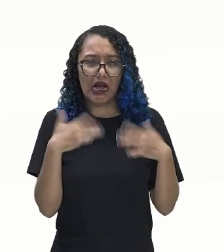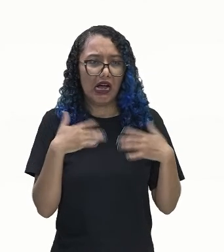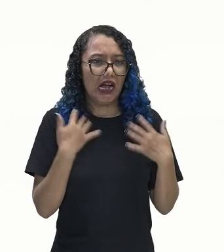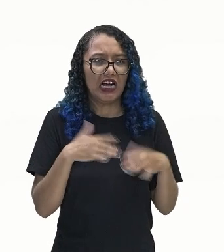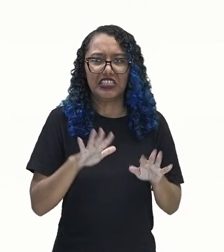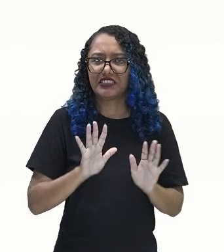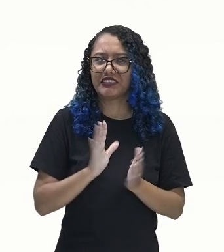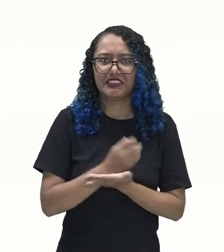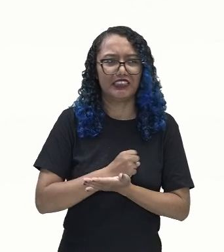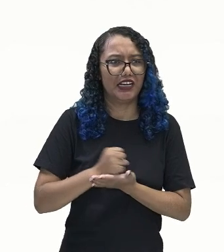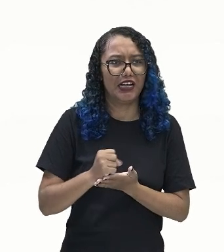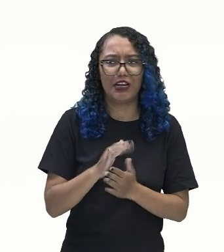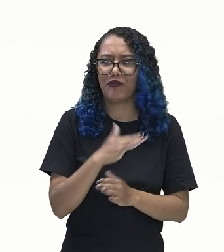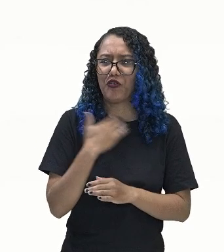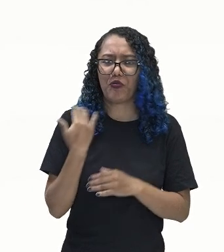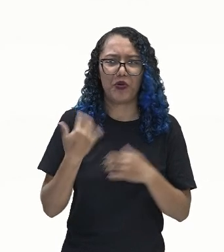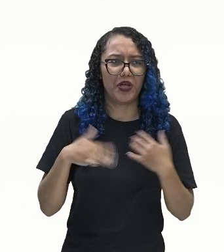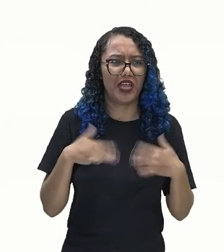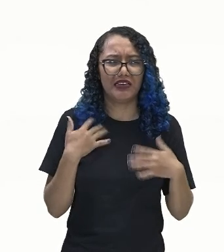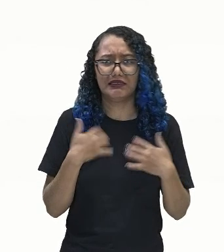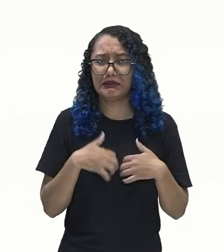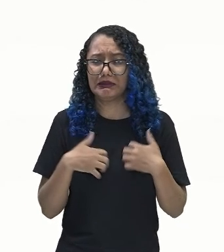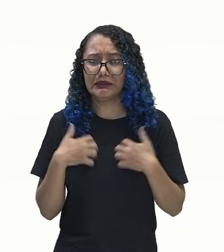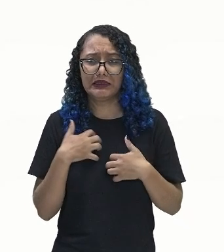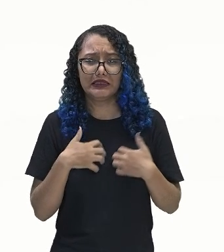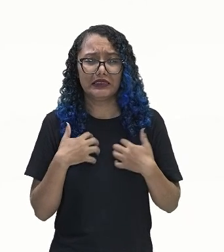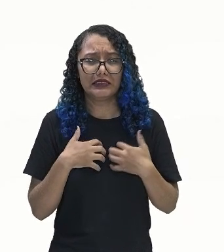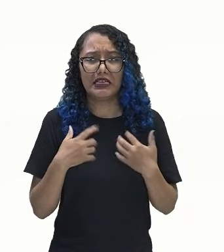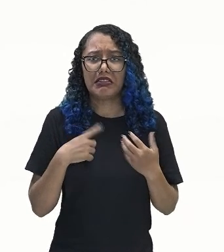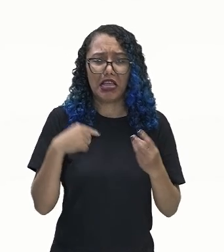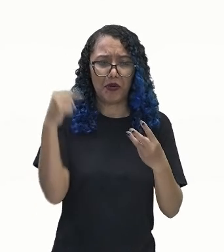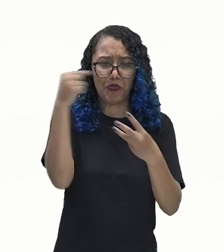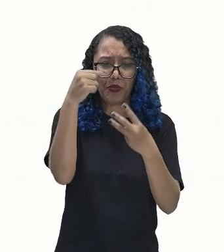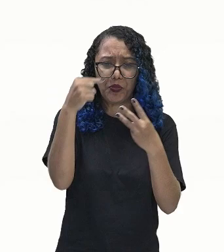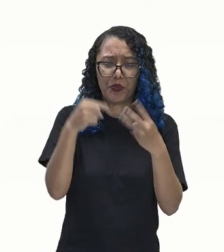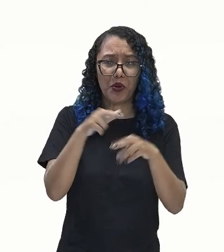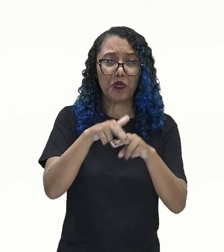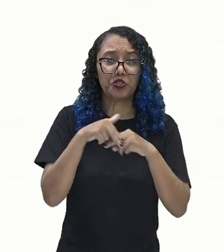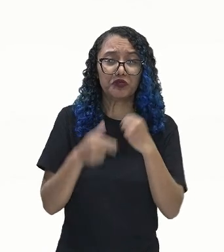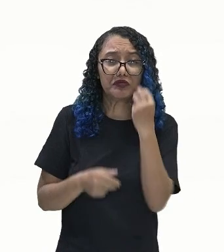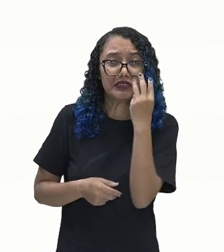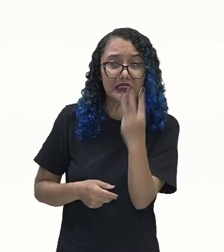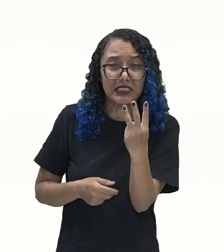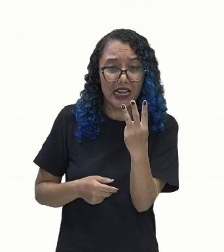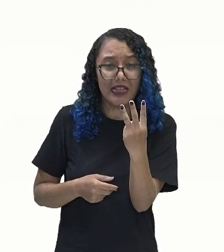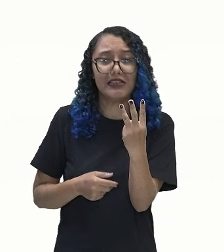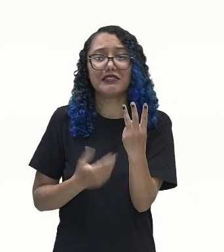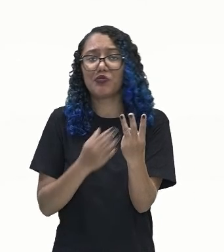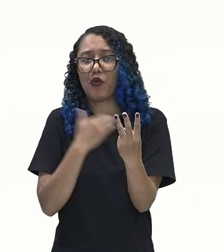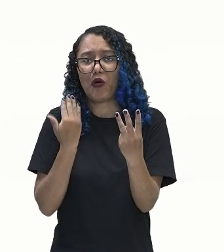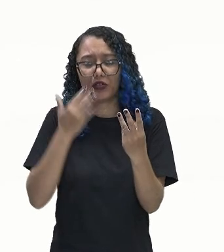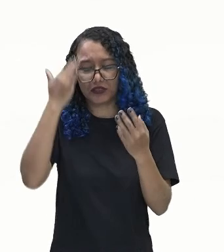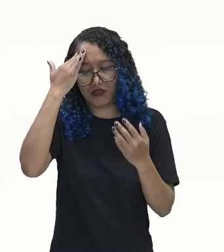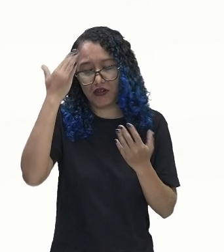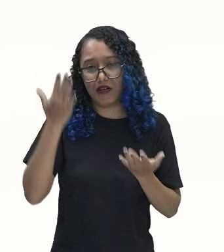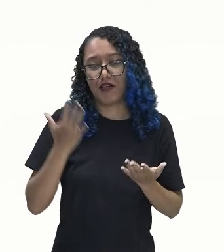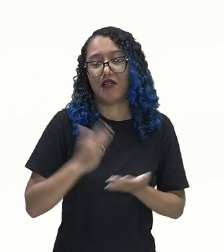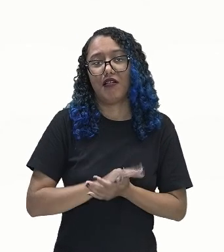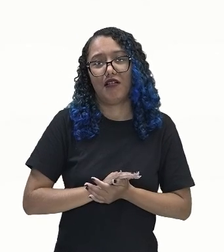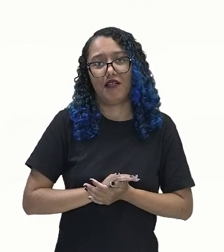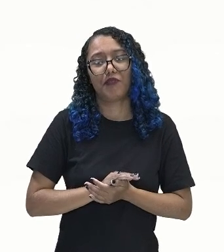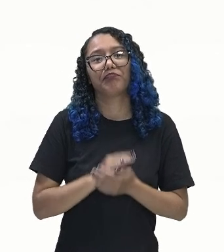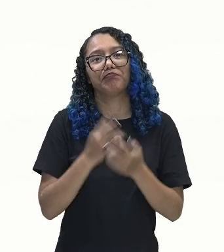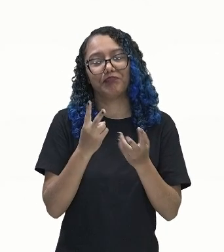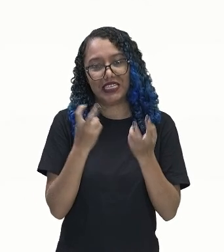e mal paga, né? Vou morrer e tenho 3 causas aqui para os motivos. Então, percebam que esse